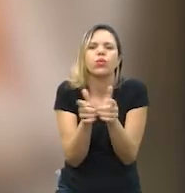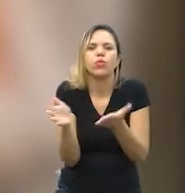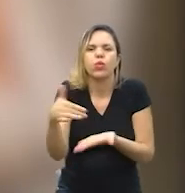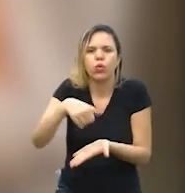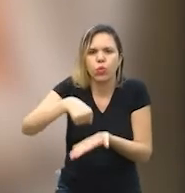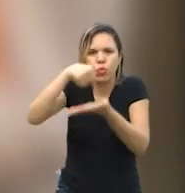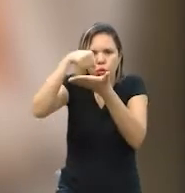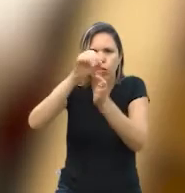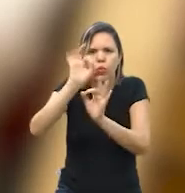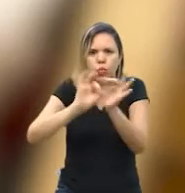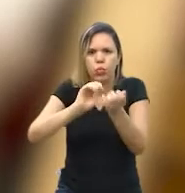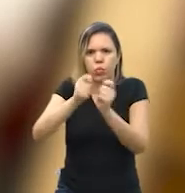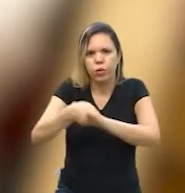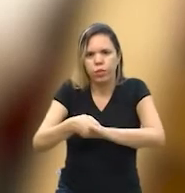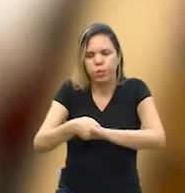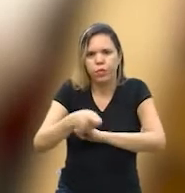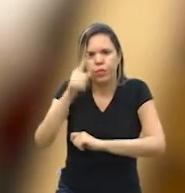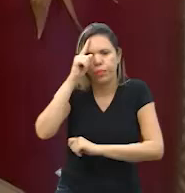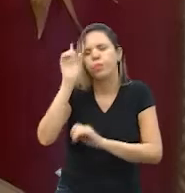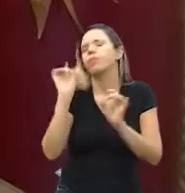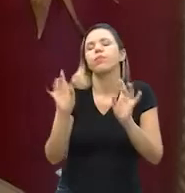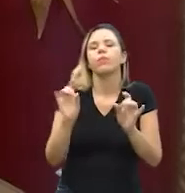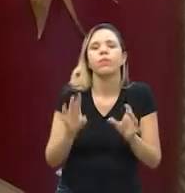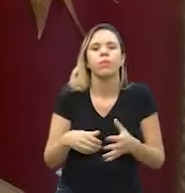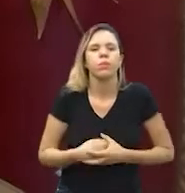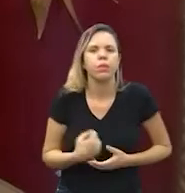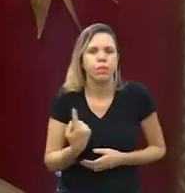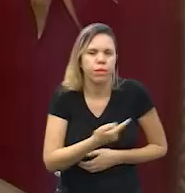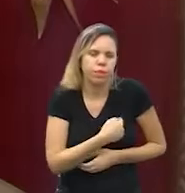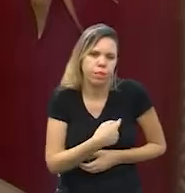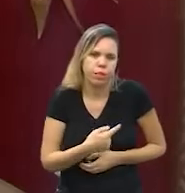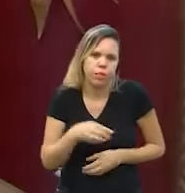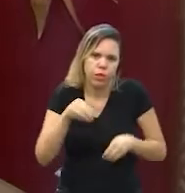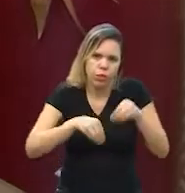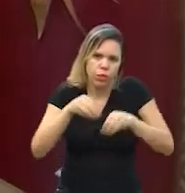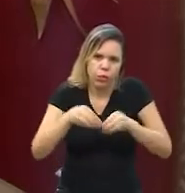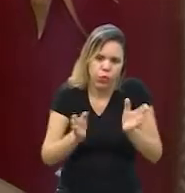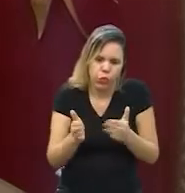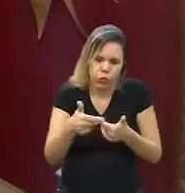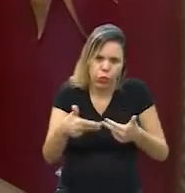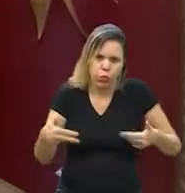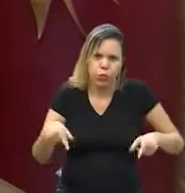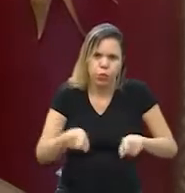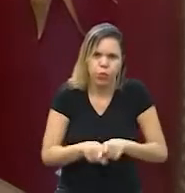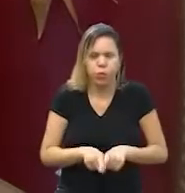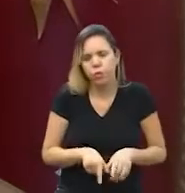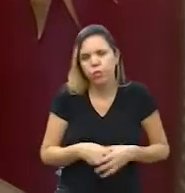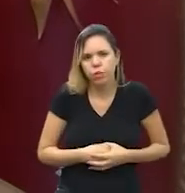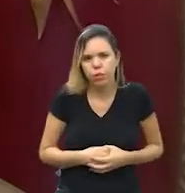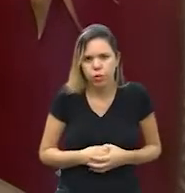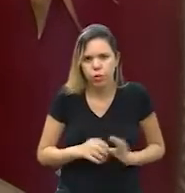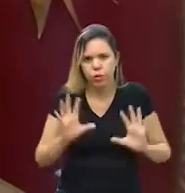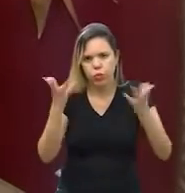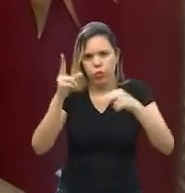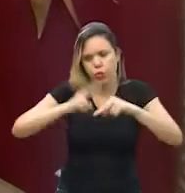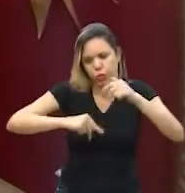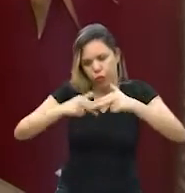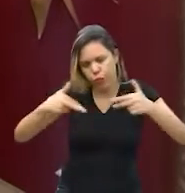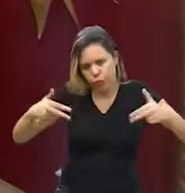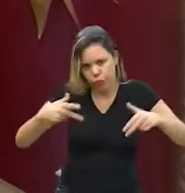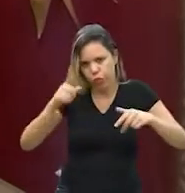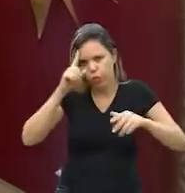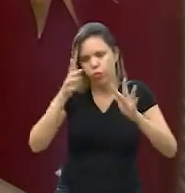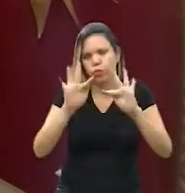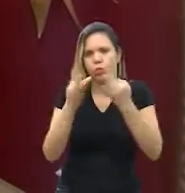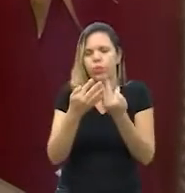eventos, montando cestas personalizadas. Nas datas especiais, a gente montar um kit, né, de